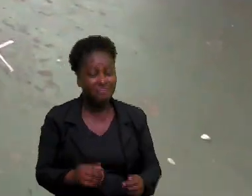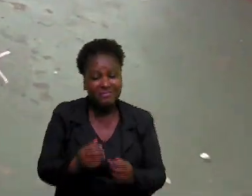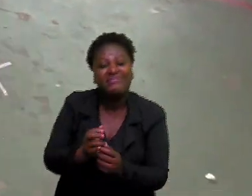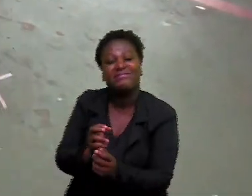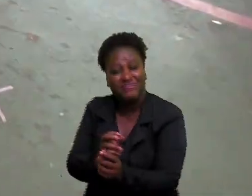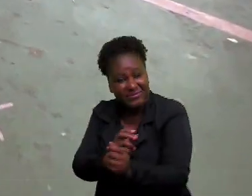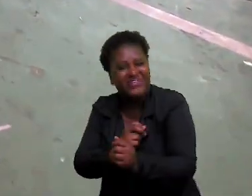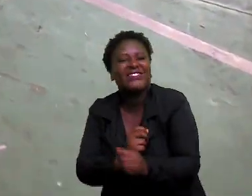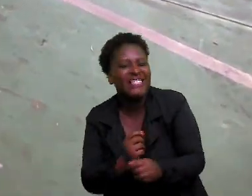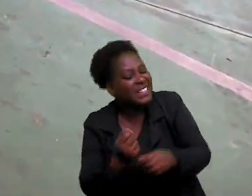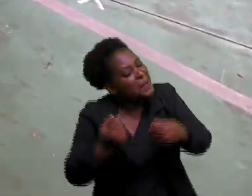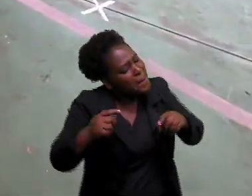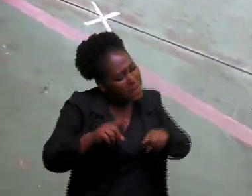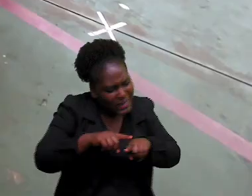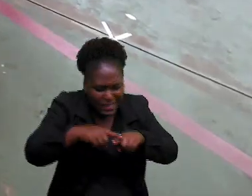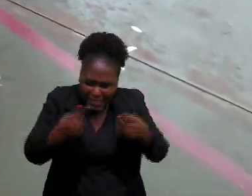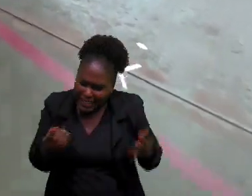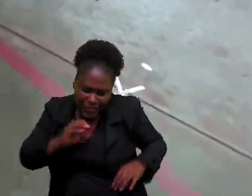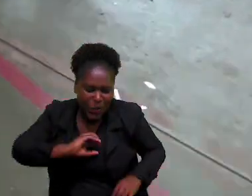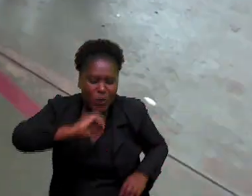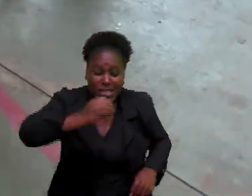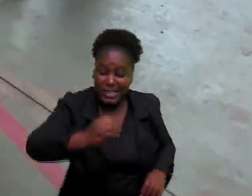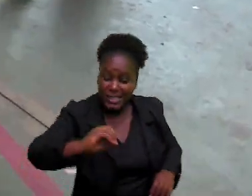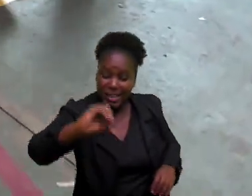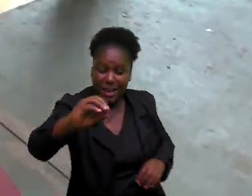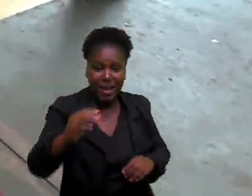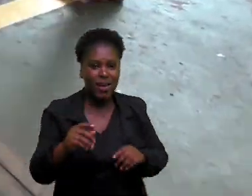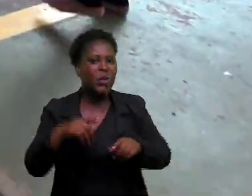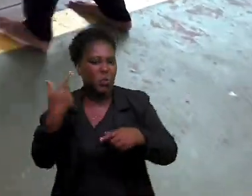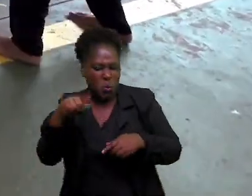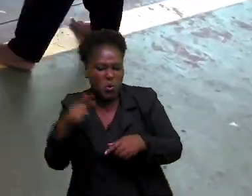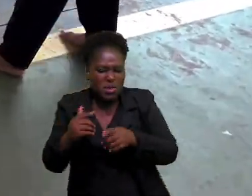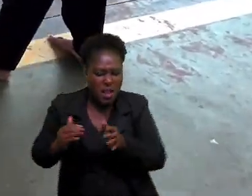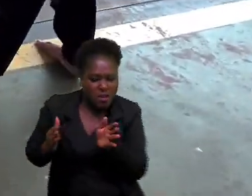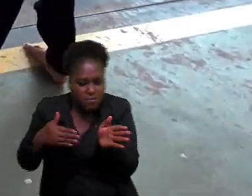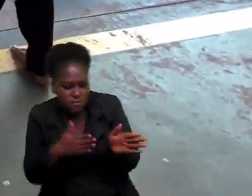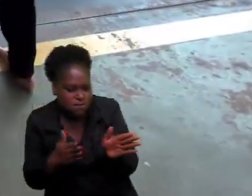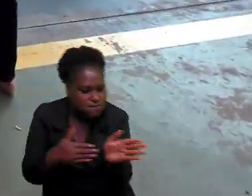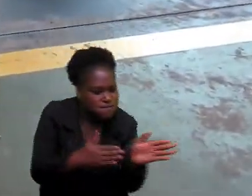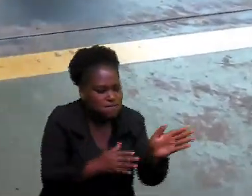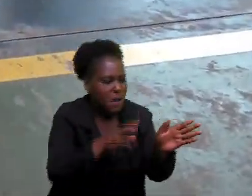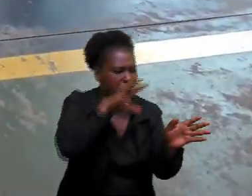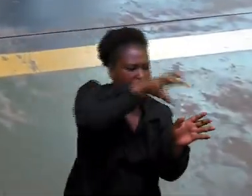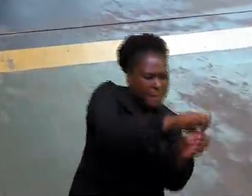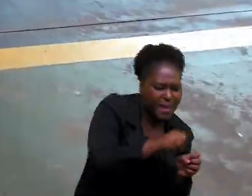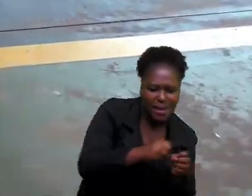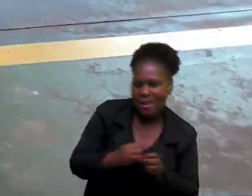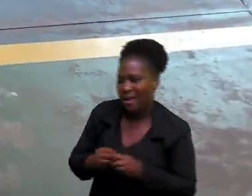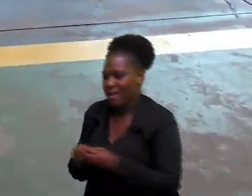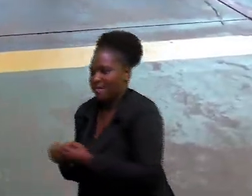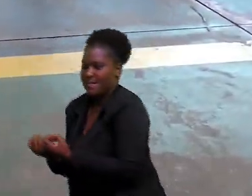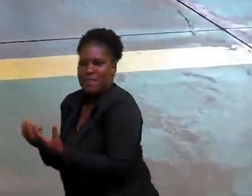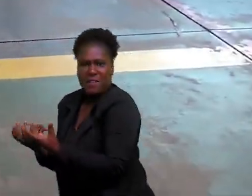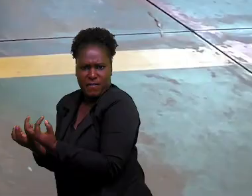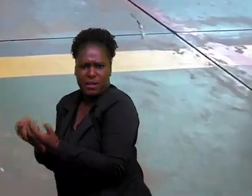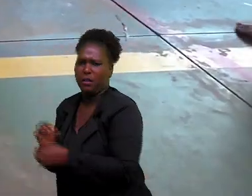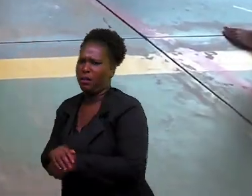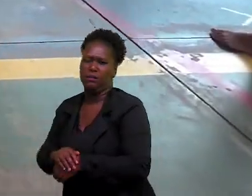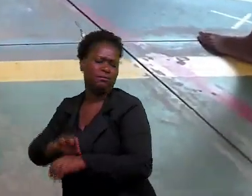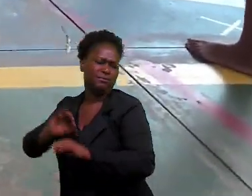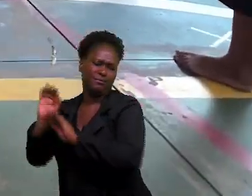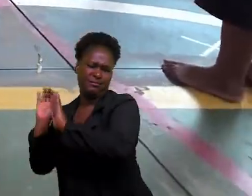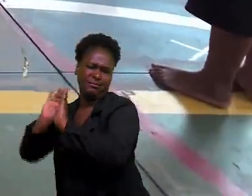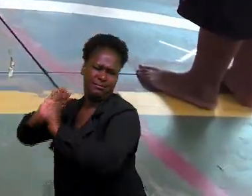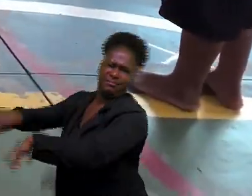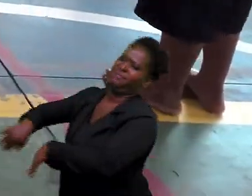mar ninguém nos segue nem nos persegue pra nos fritar. Se os peixes querem